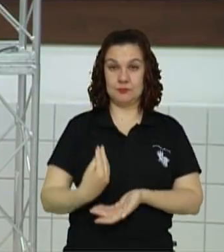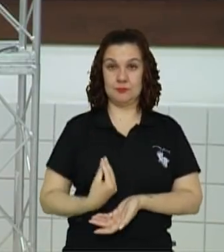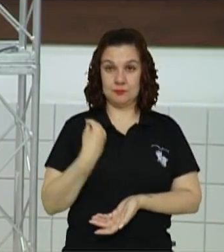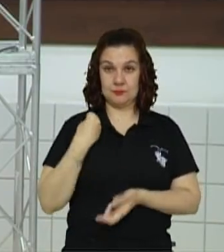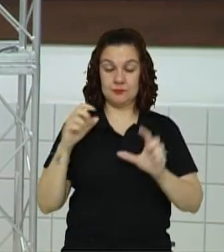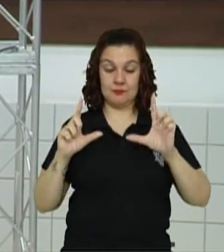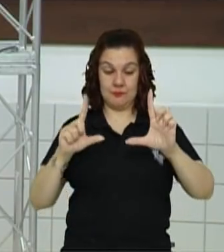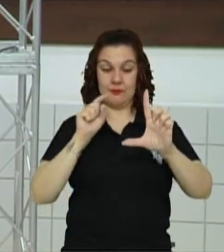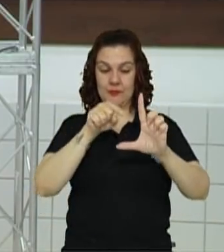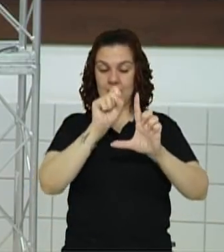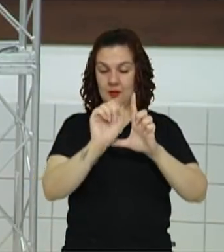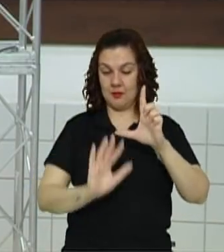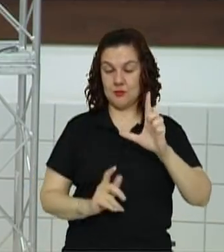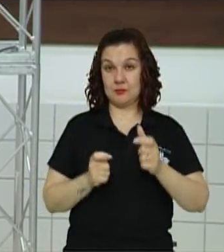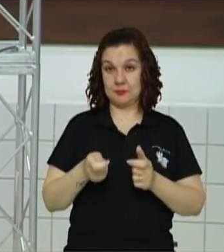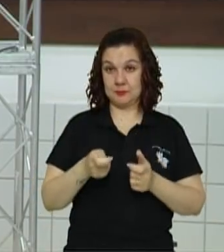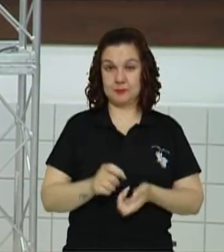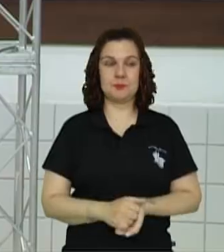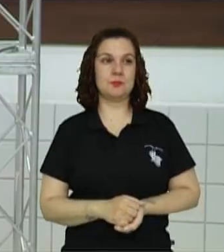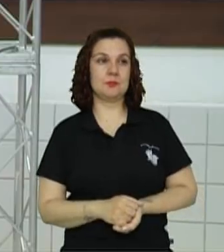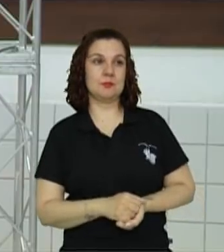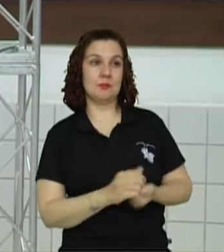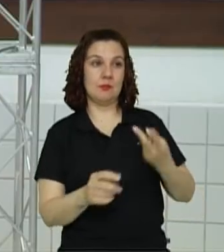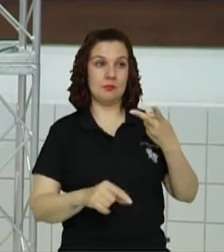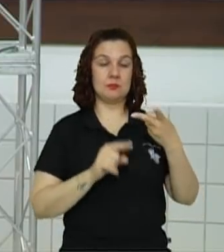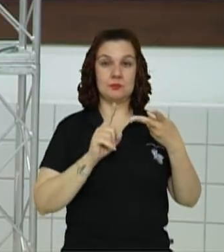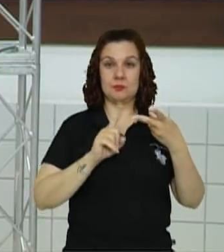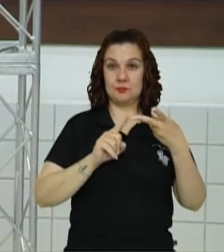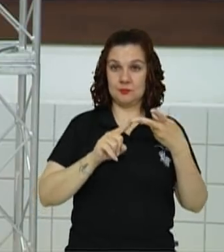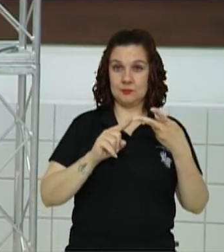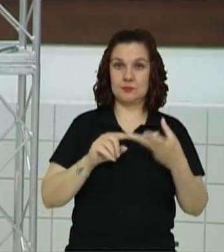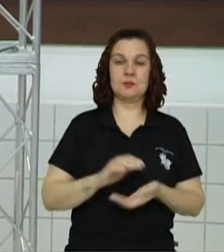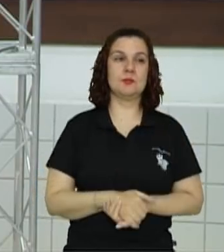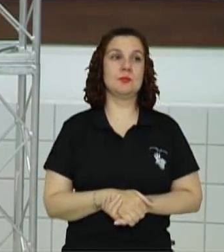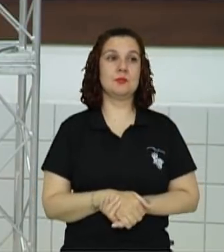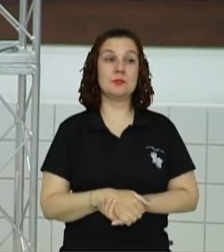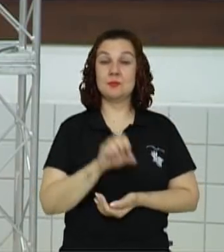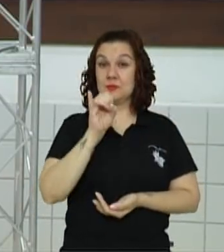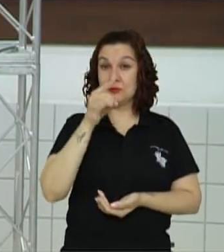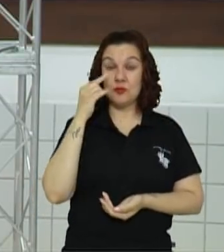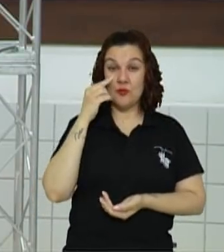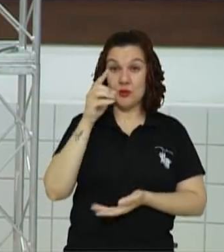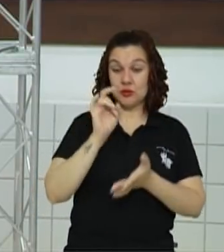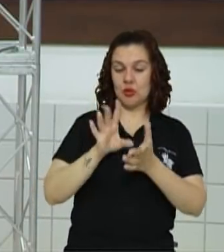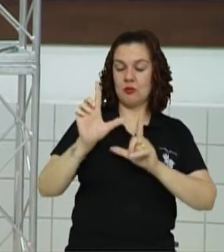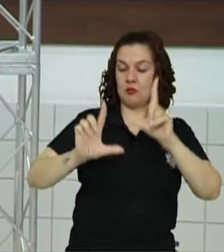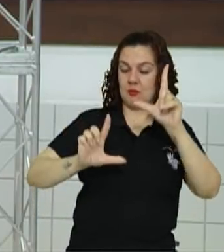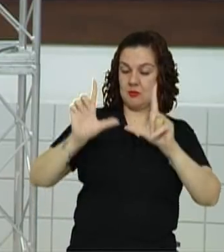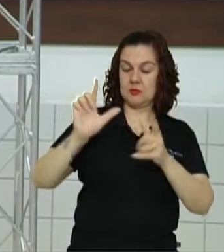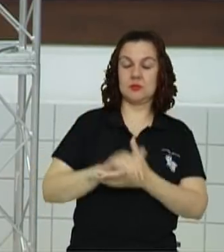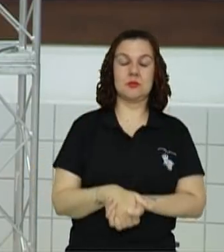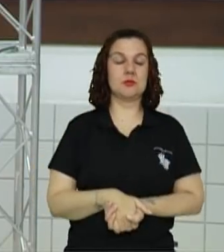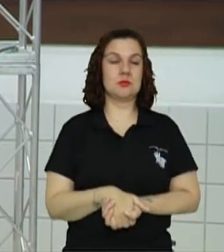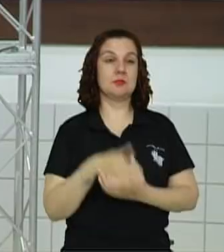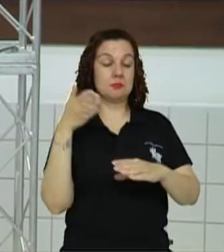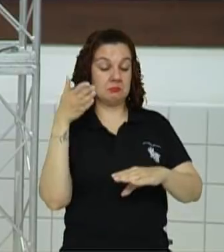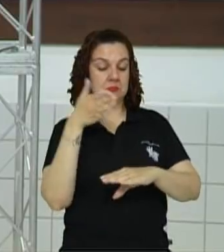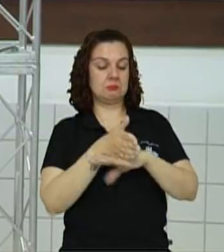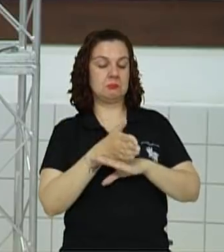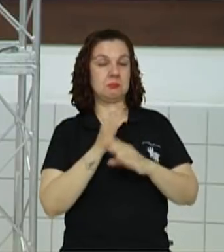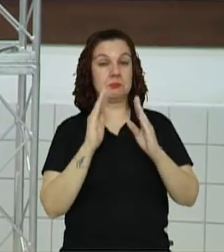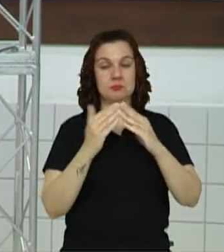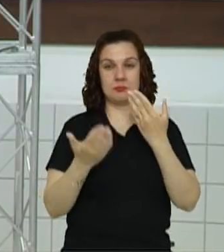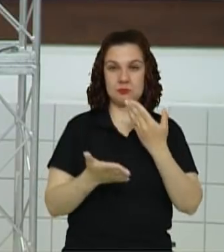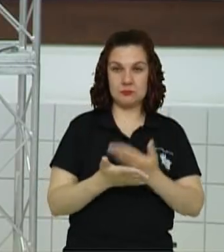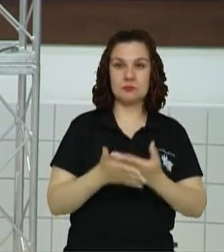realize a atividade proposta. Segundo aviso, se você nos acompanha apenas pela TV, entre em contato com a sua